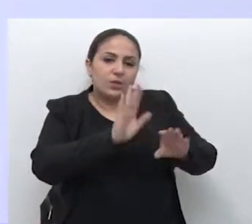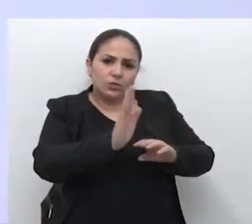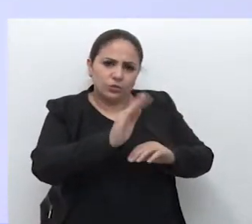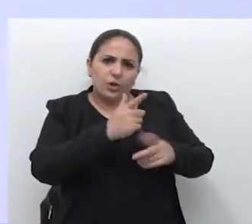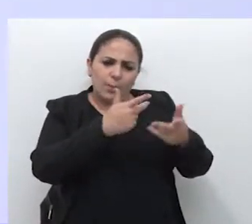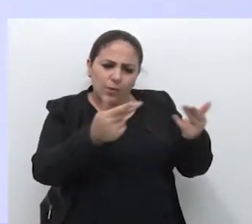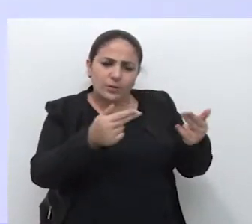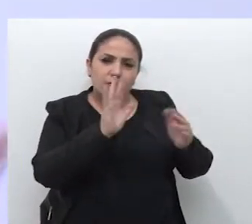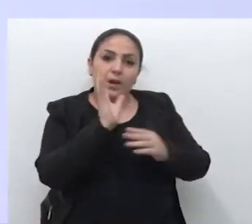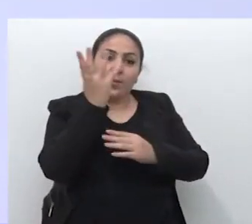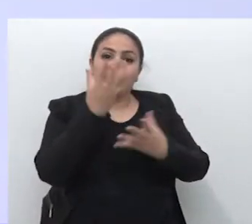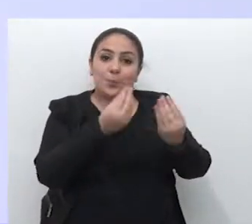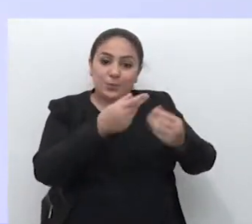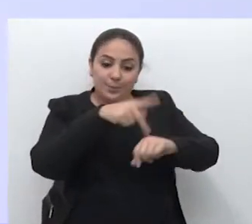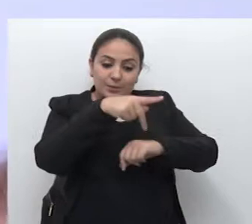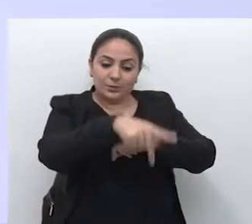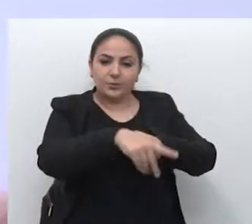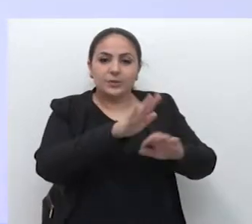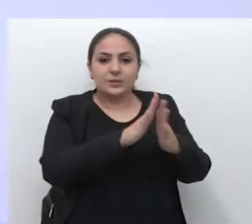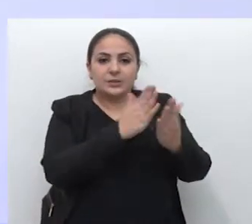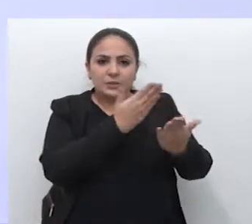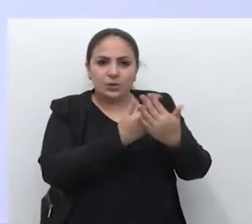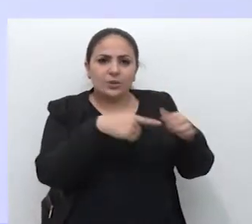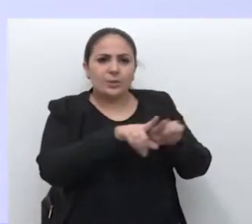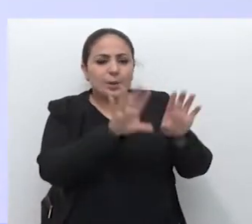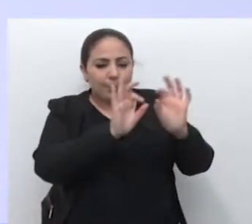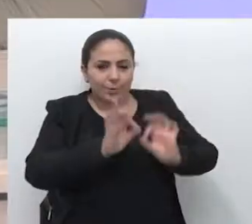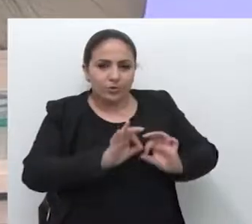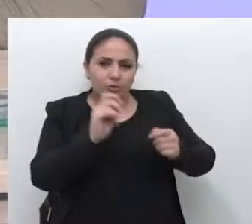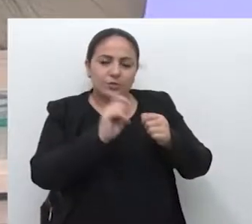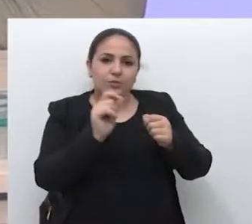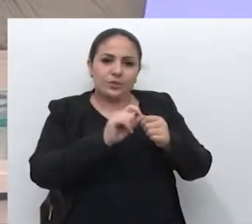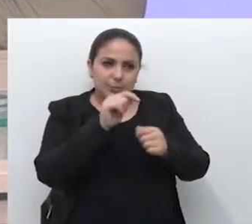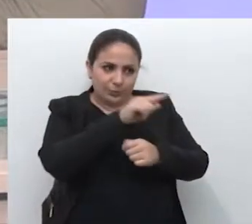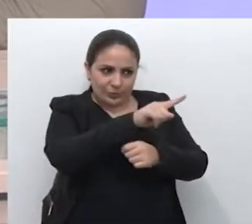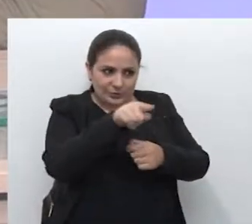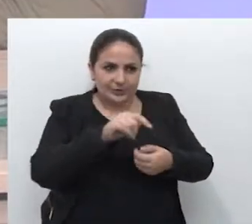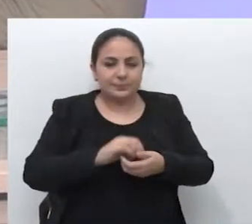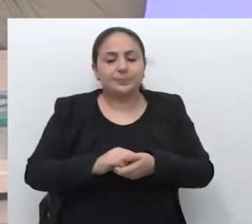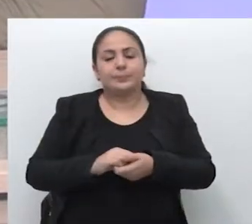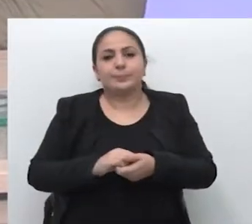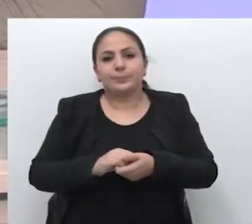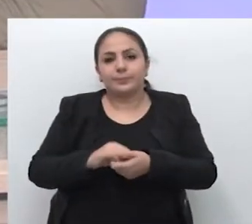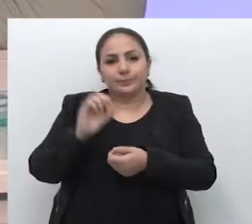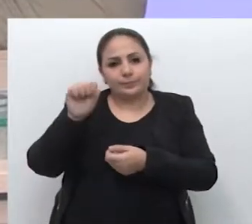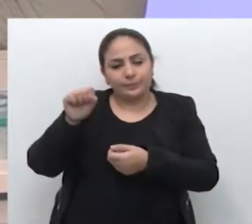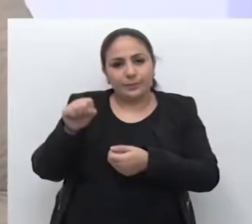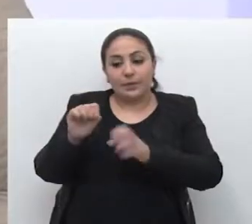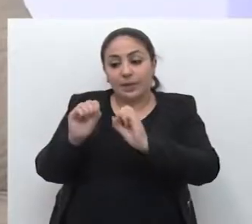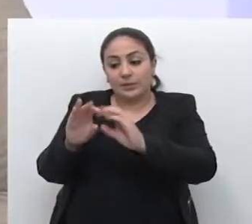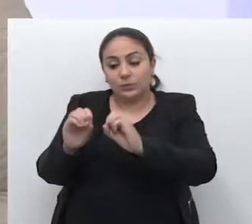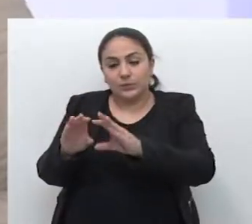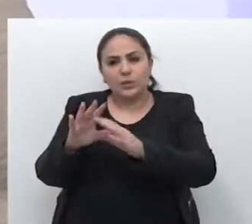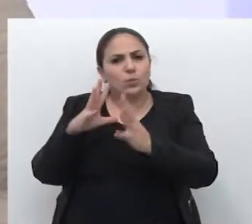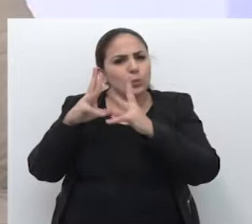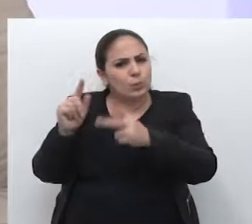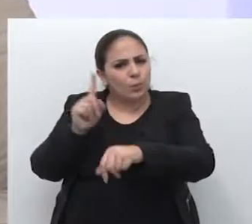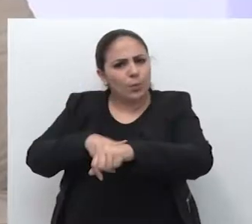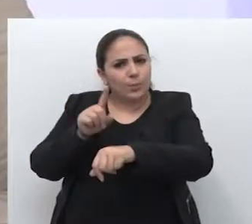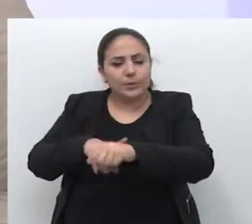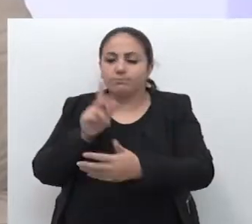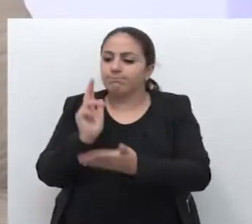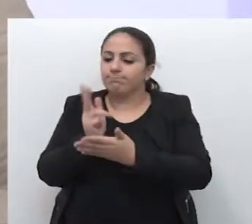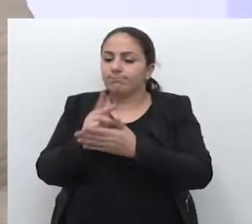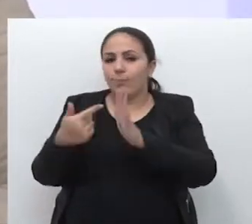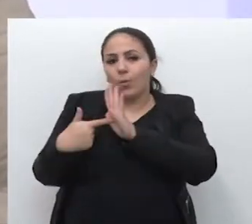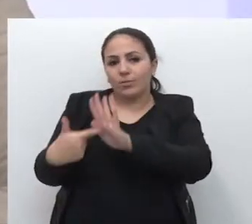a educação, que já é uma coisa que acontece muito aqui em Passo Fundo nas escolas, através de projetos realizados por vocês. Sim, a educação em